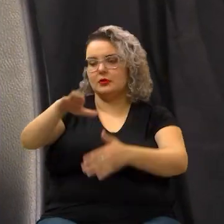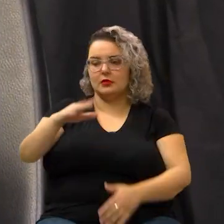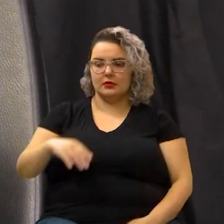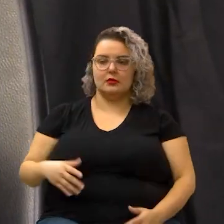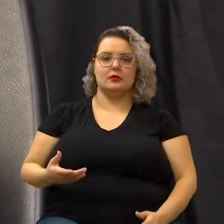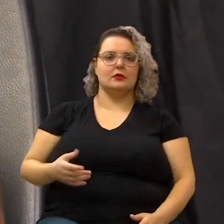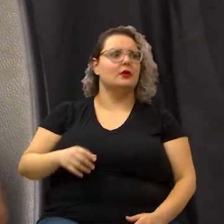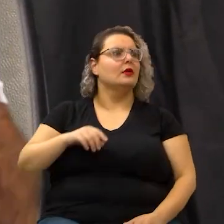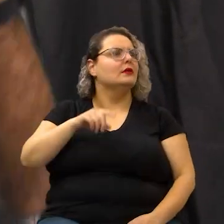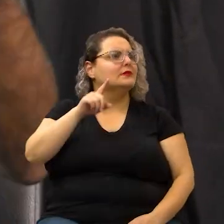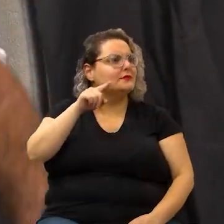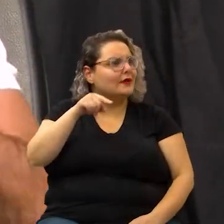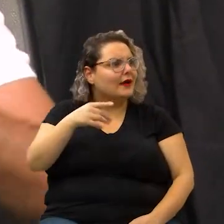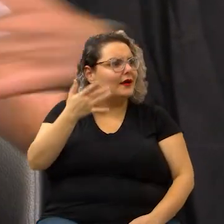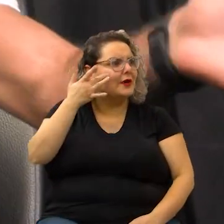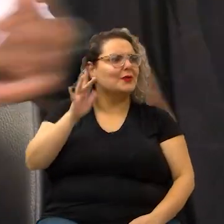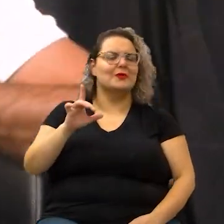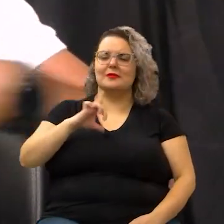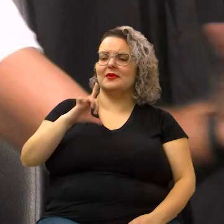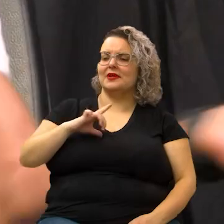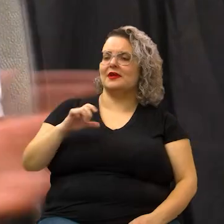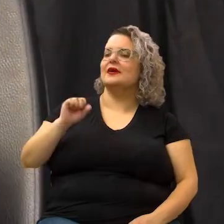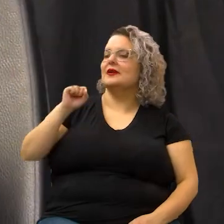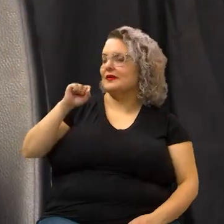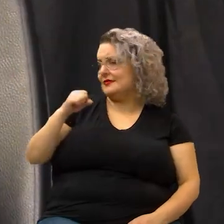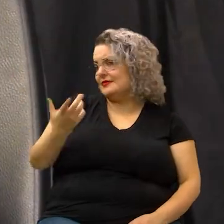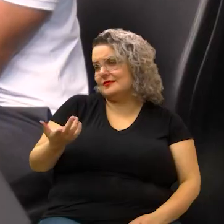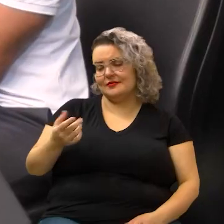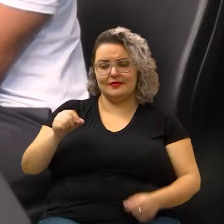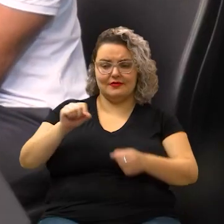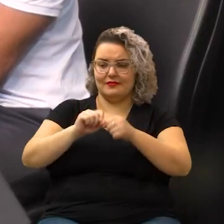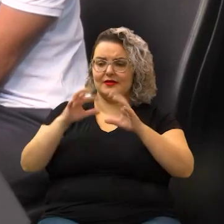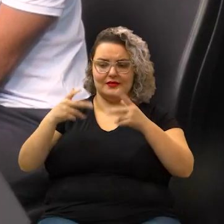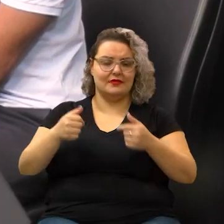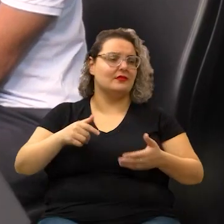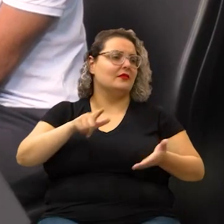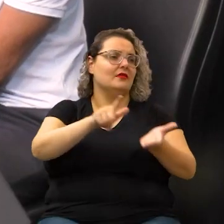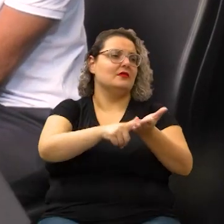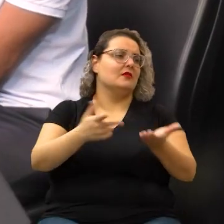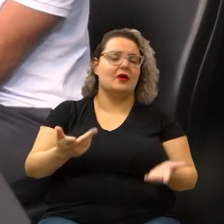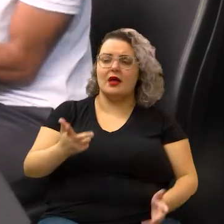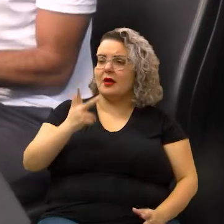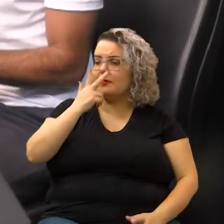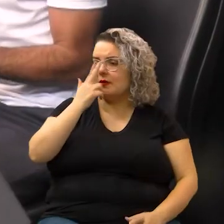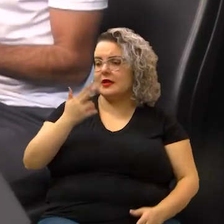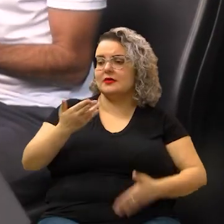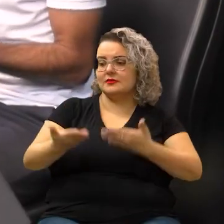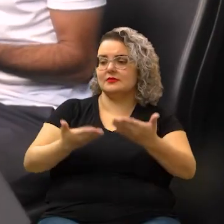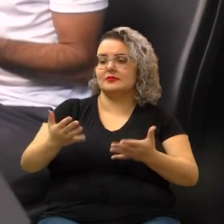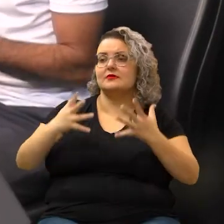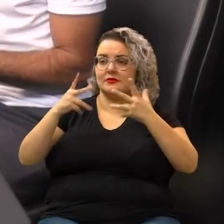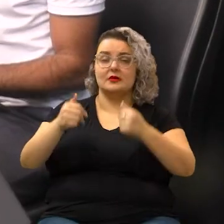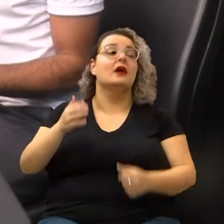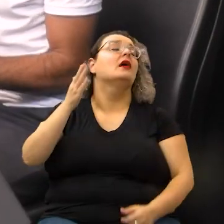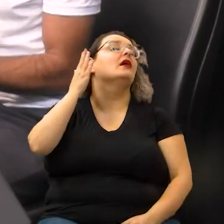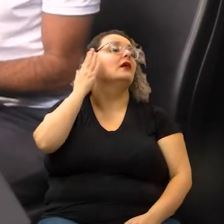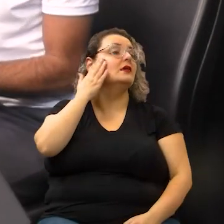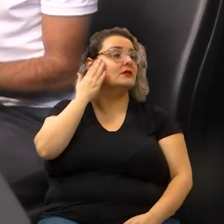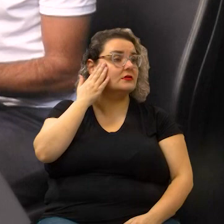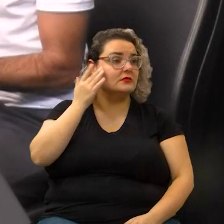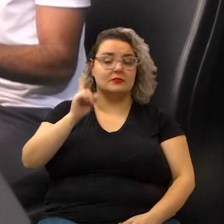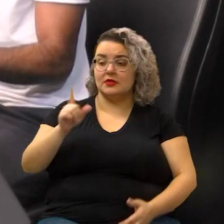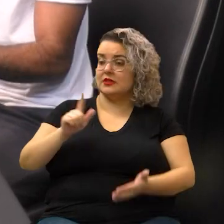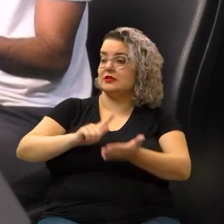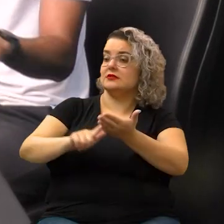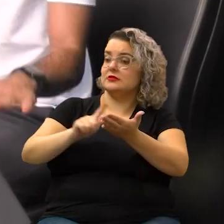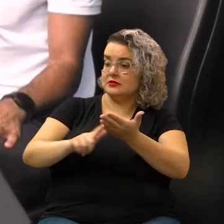água, carrega a água, o galão de água. Juro, nem sabia que existia essa profissão. Faz tudo. Carrega os papéis. Como se fosse serviços gerais hoje.